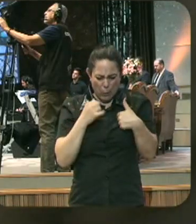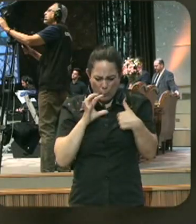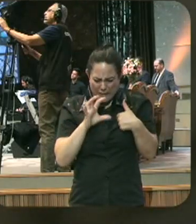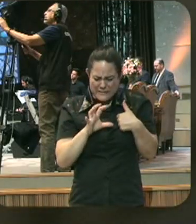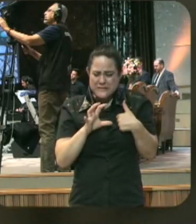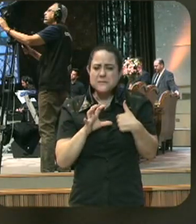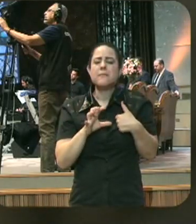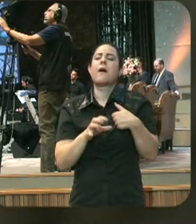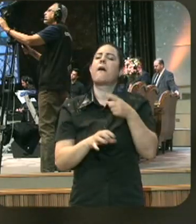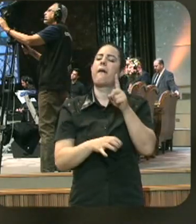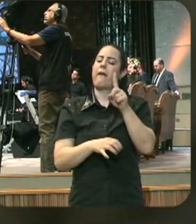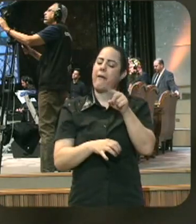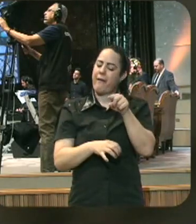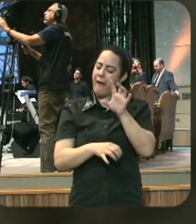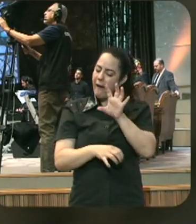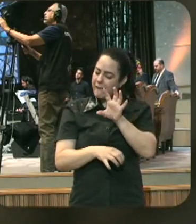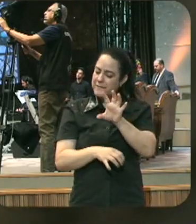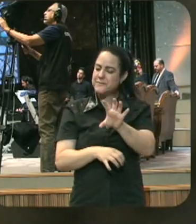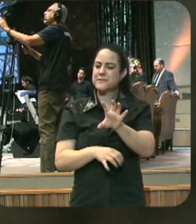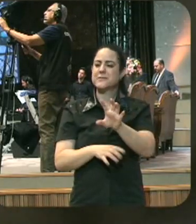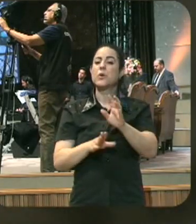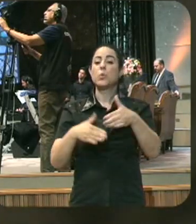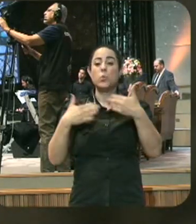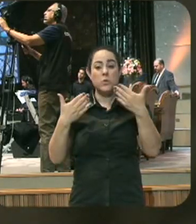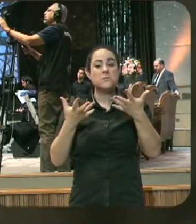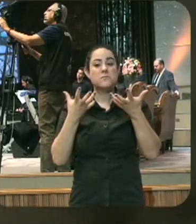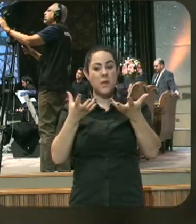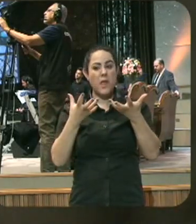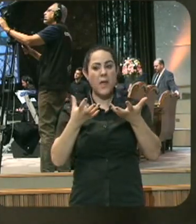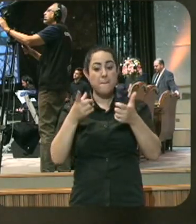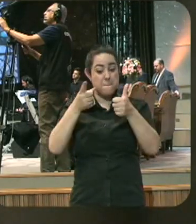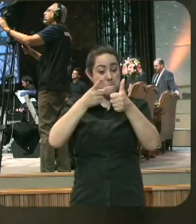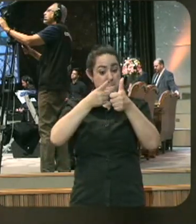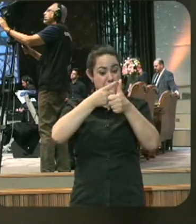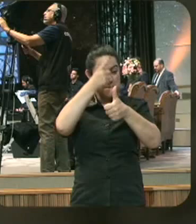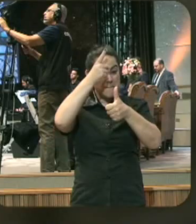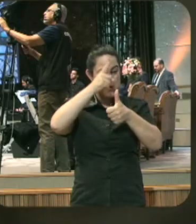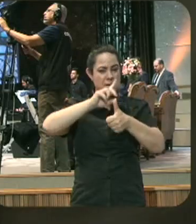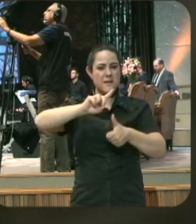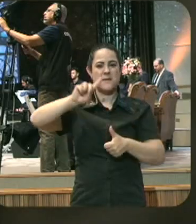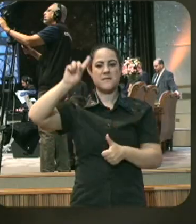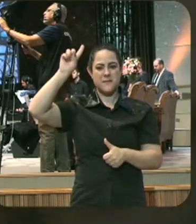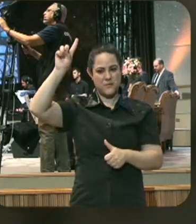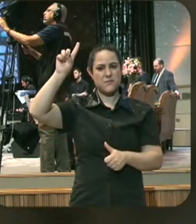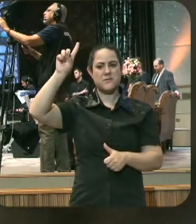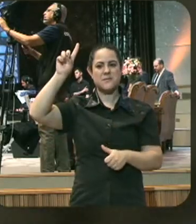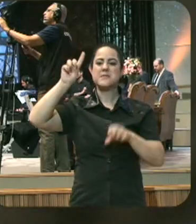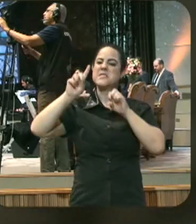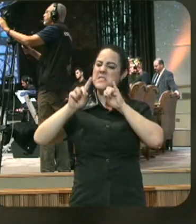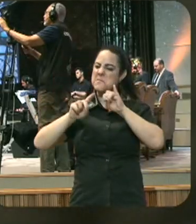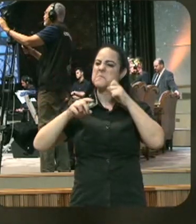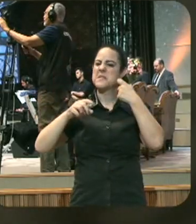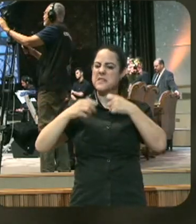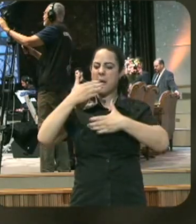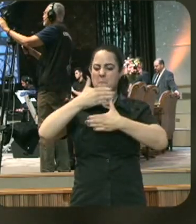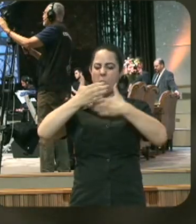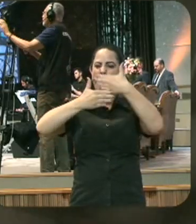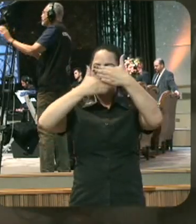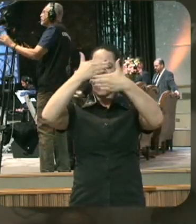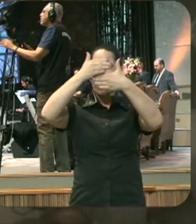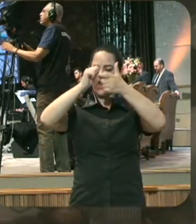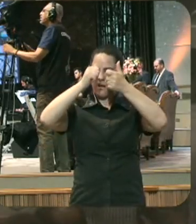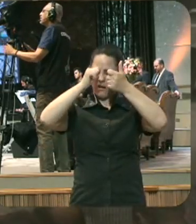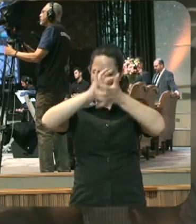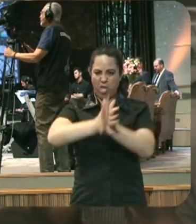jeito, porque quando a gente decide colocar primeiro Deus, se precisar derrubar muralhas, Ele